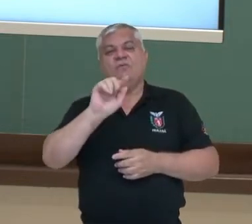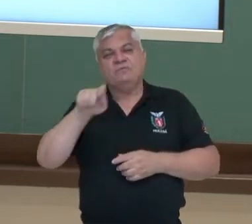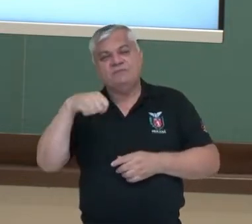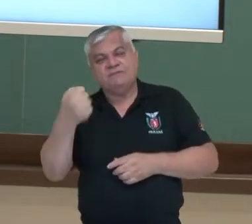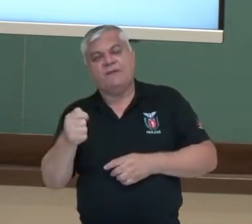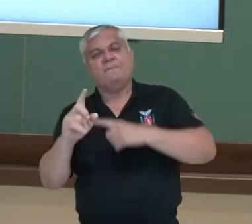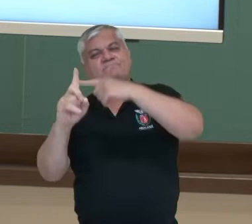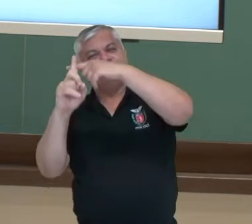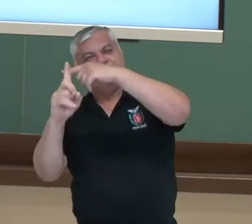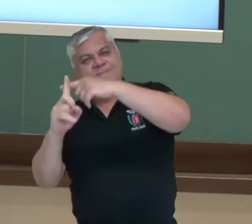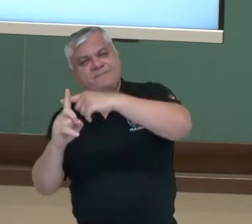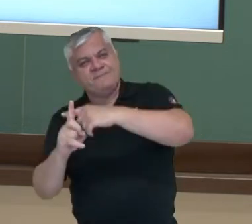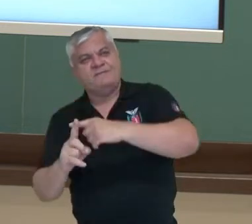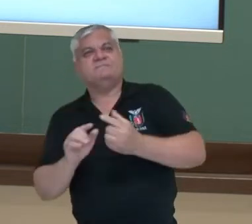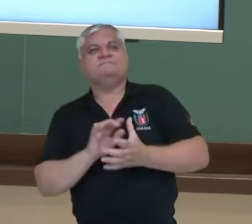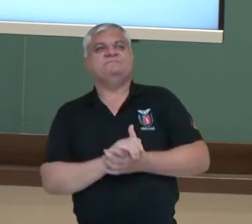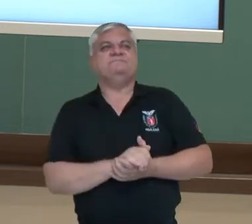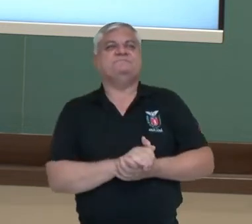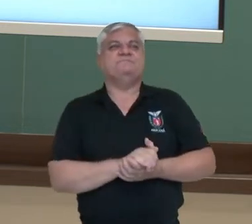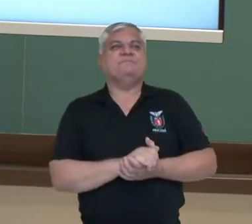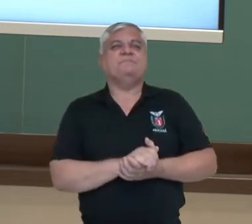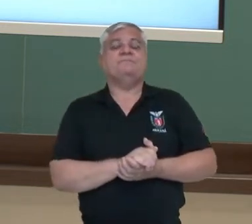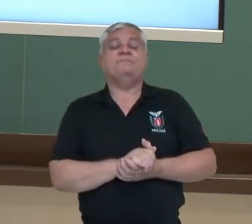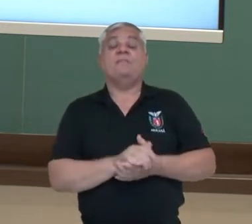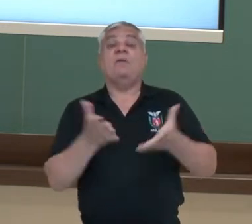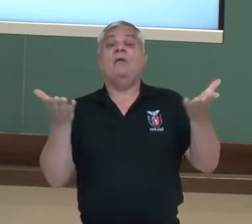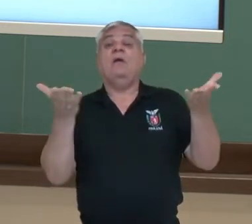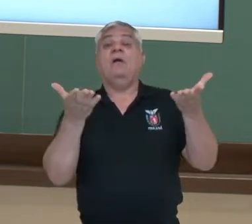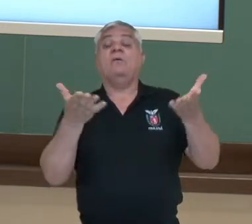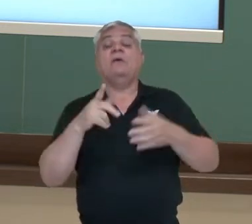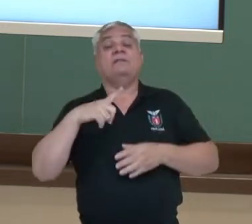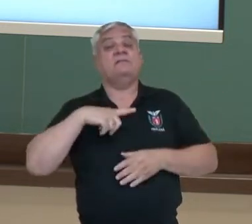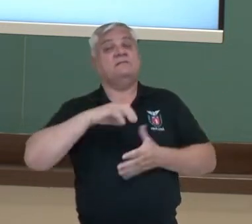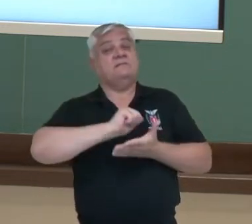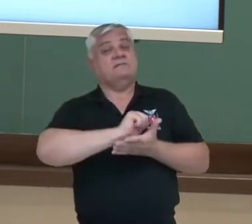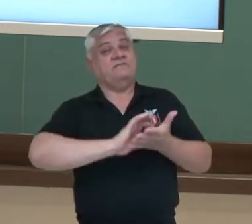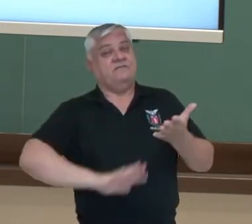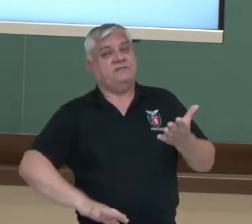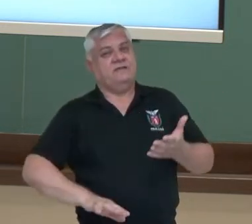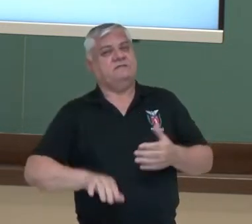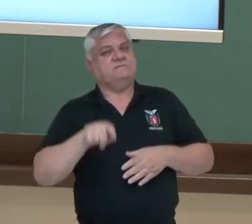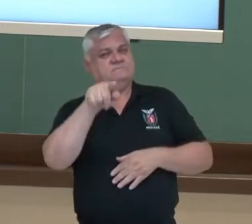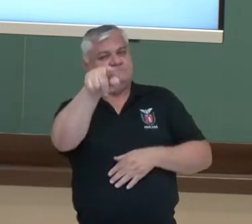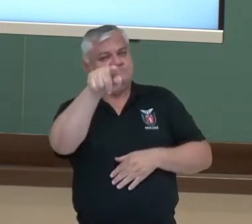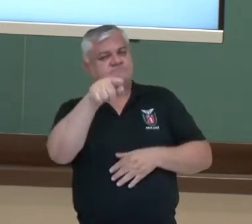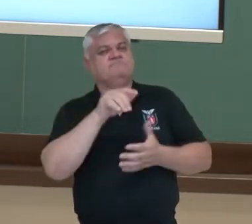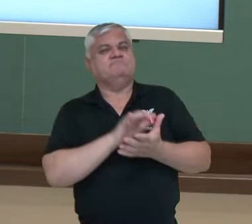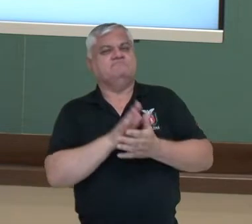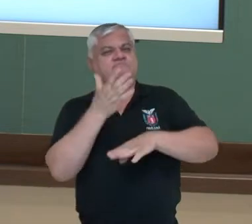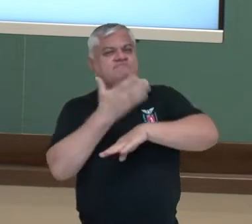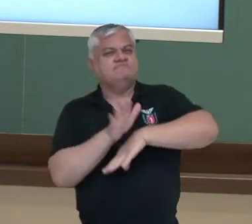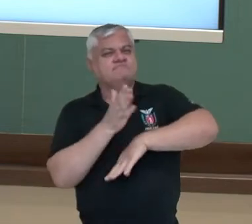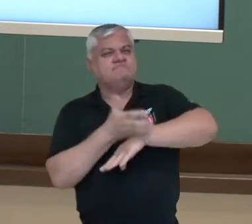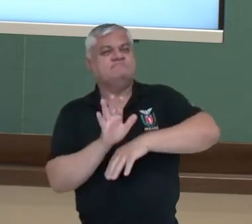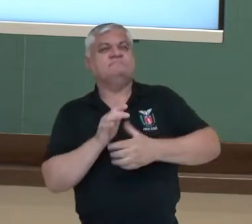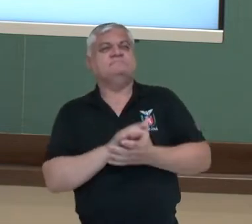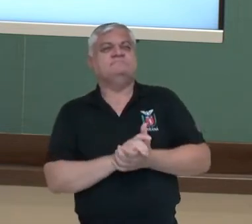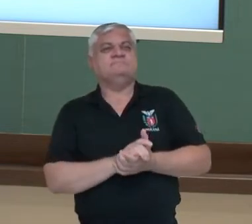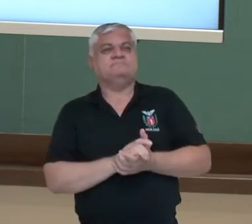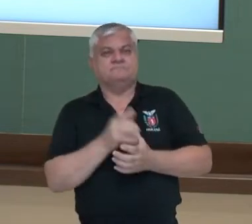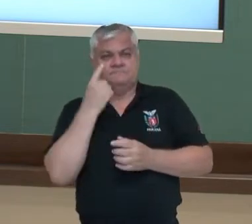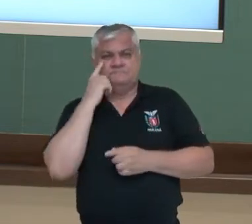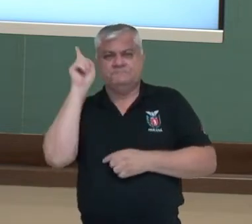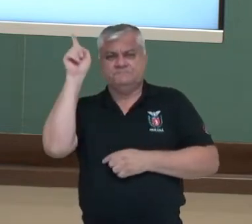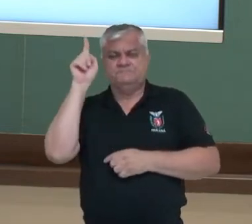caracterizados desta forma aí. E aqui nós temos essa atividadezinha que eu preparei para você. Aqui nós temos essa